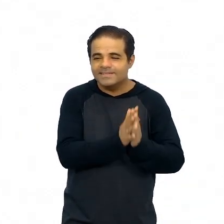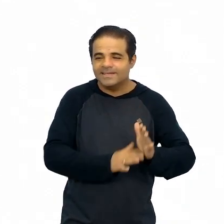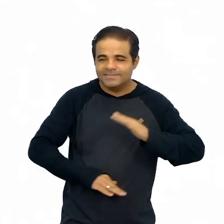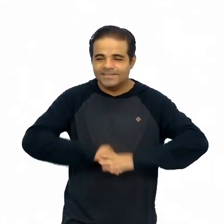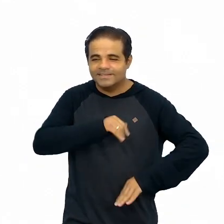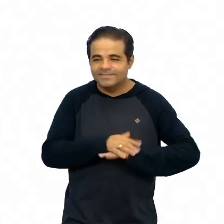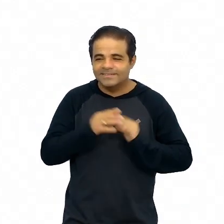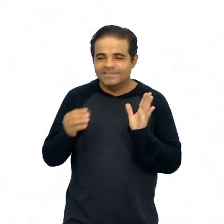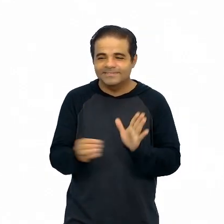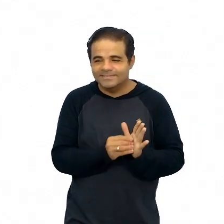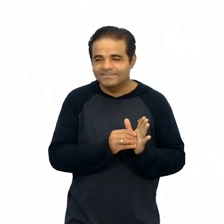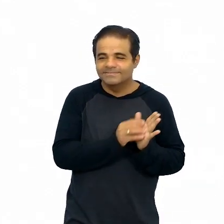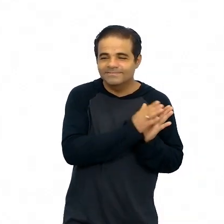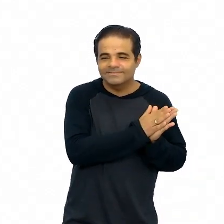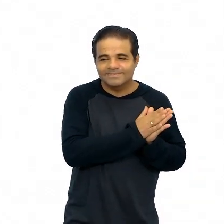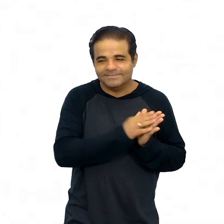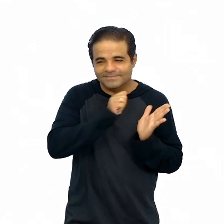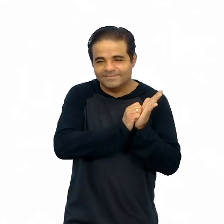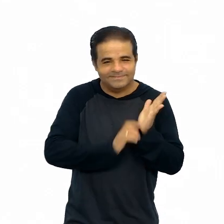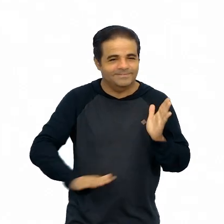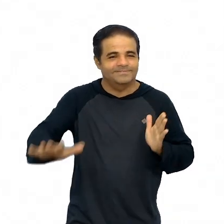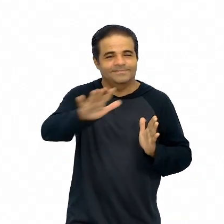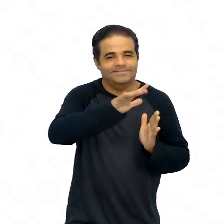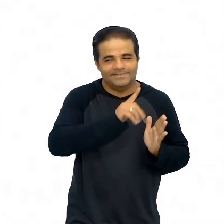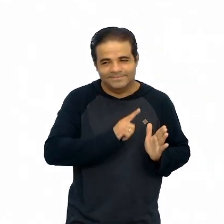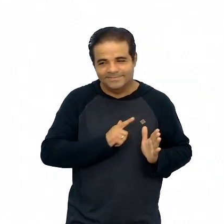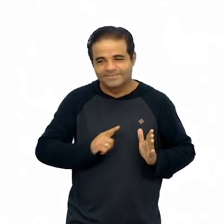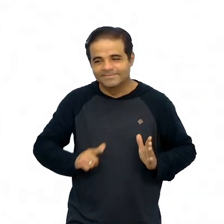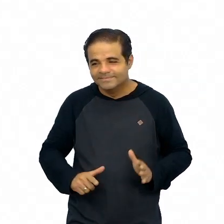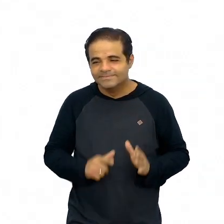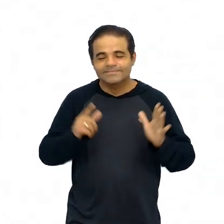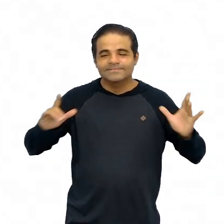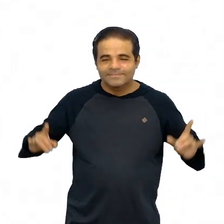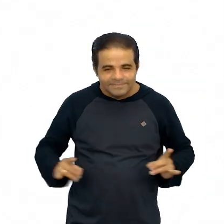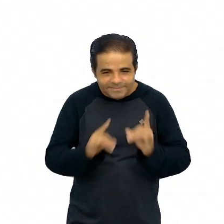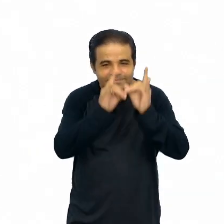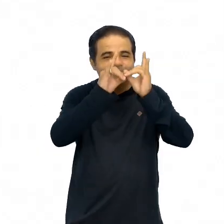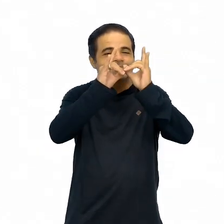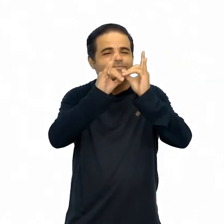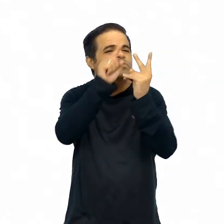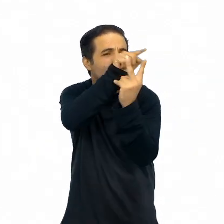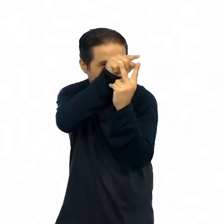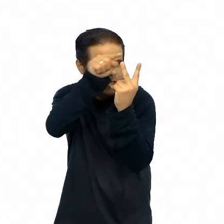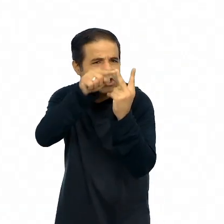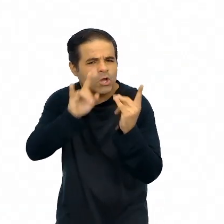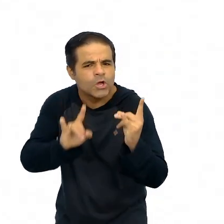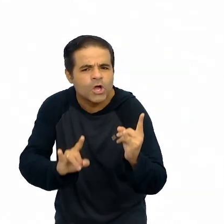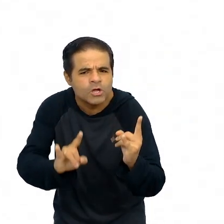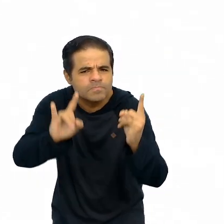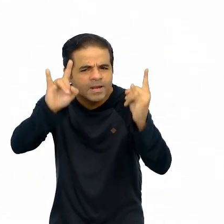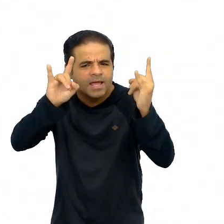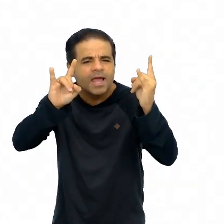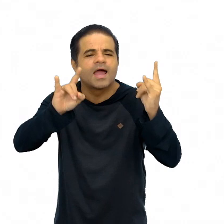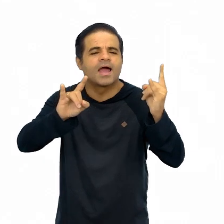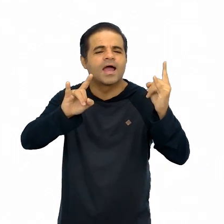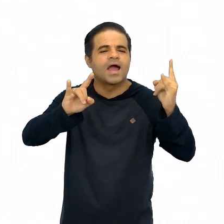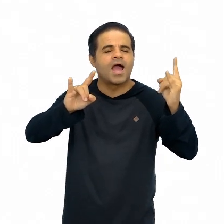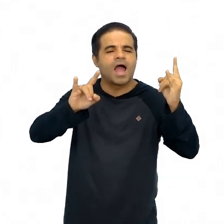da AP 2013, tem tempo, hein? Então, fala que tem 2 prédios, aí tem 2